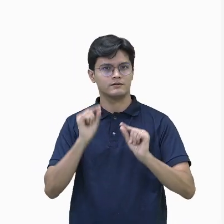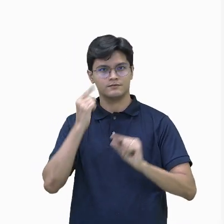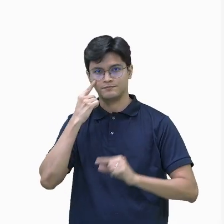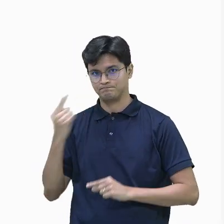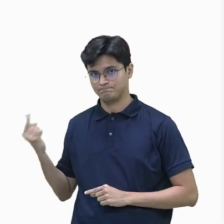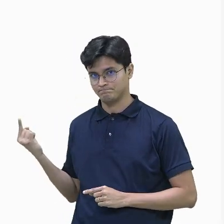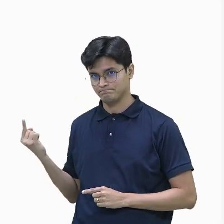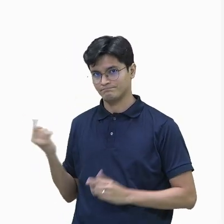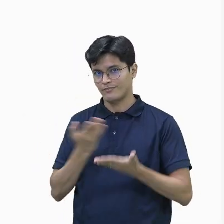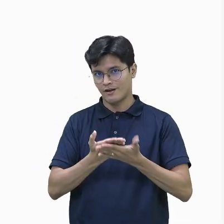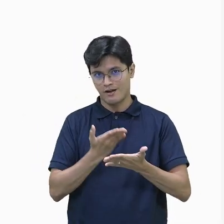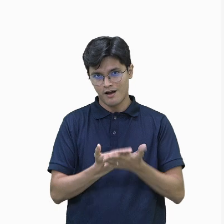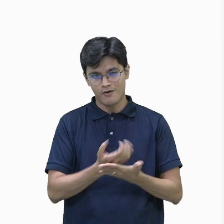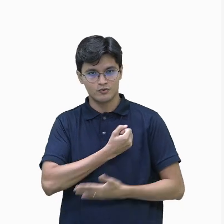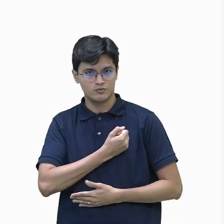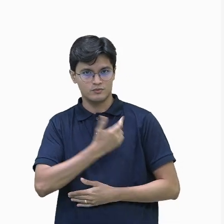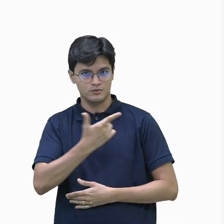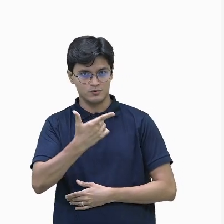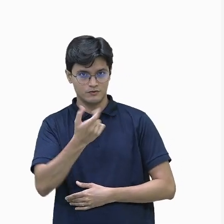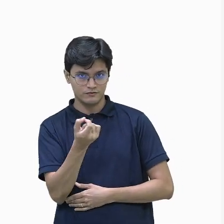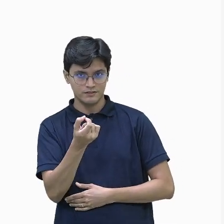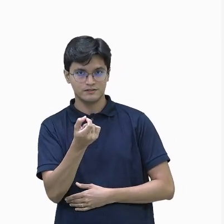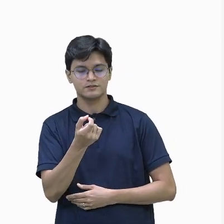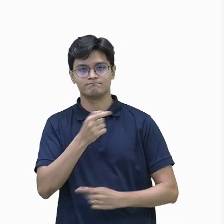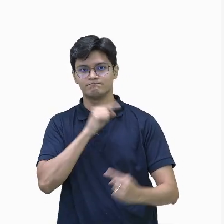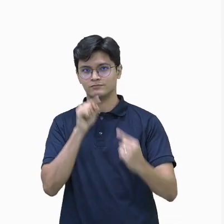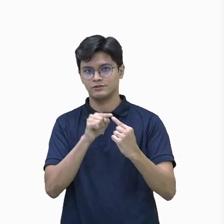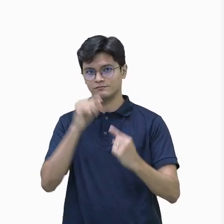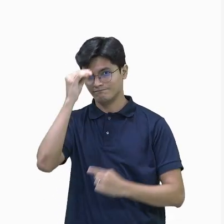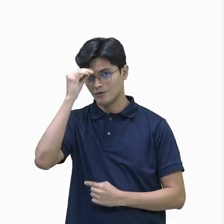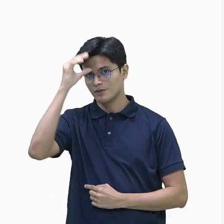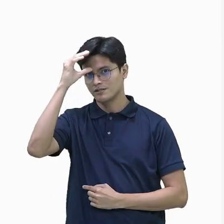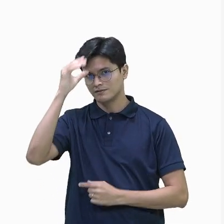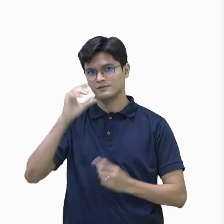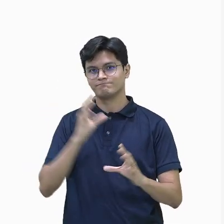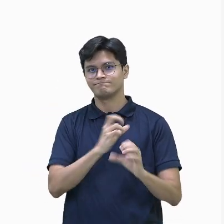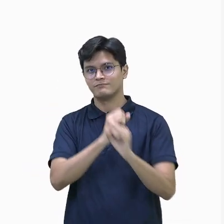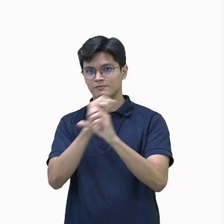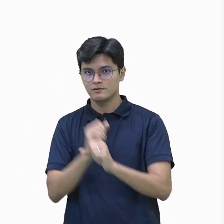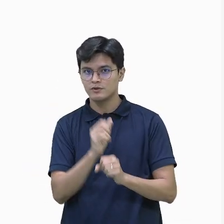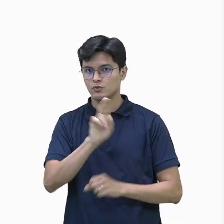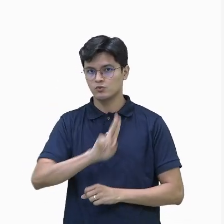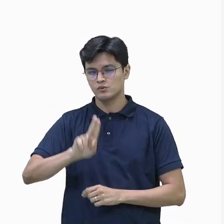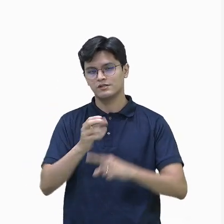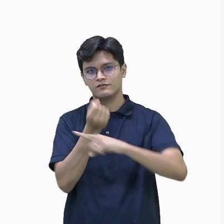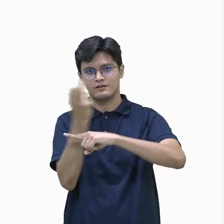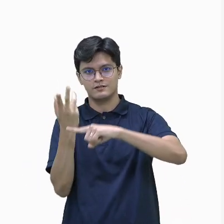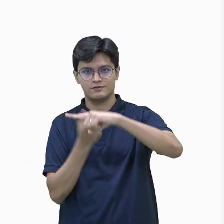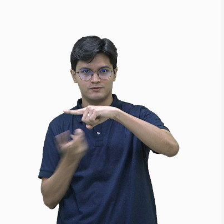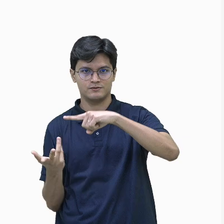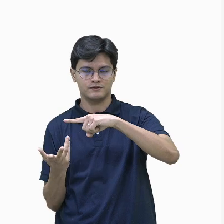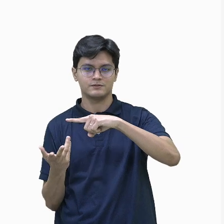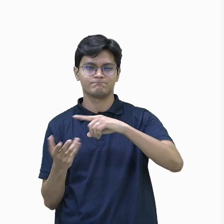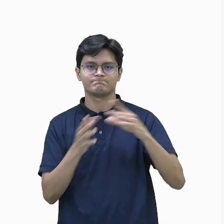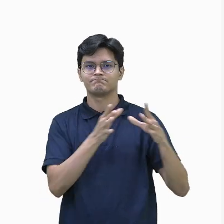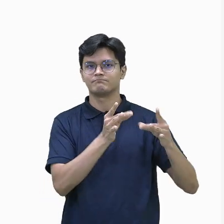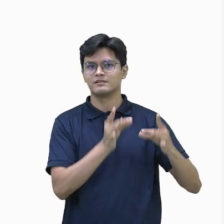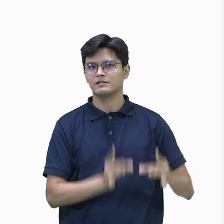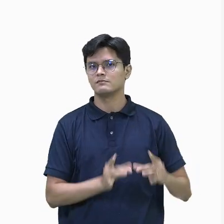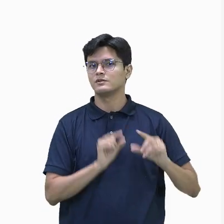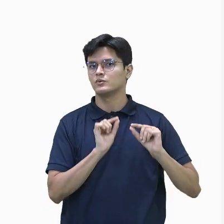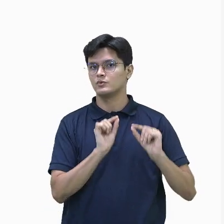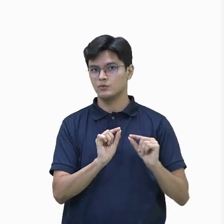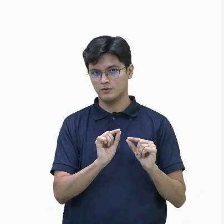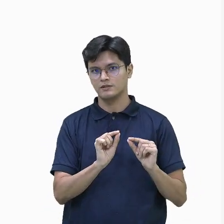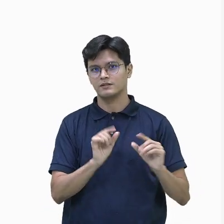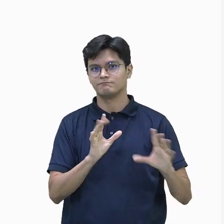Aula de número 20, objeto de conhecimento, operações com frações. E o detalhamento,